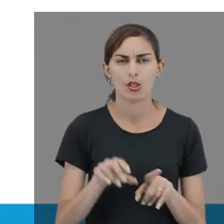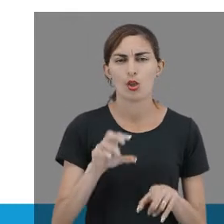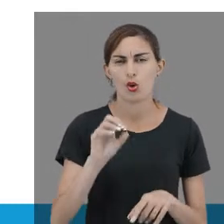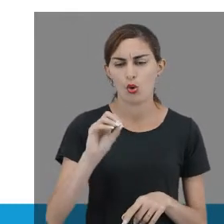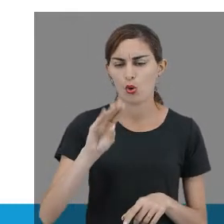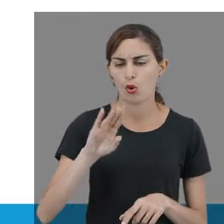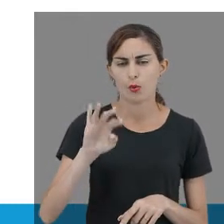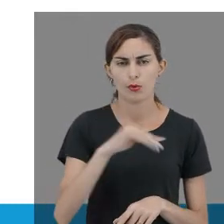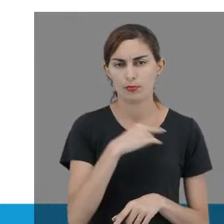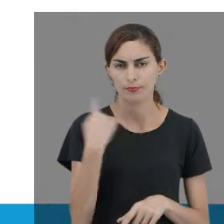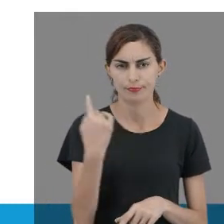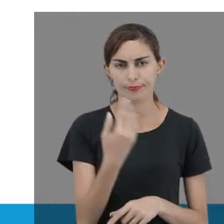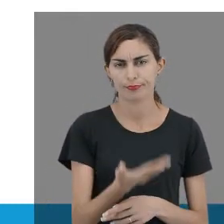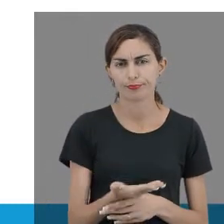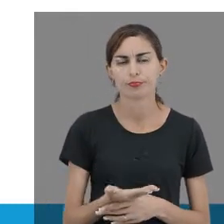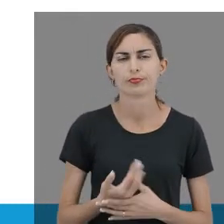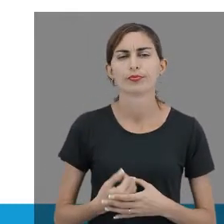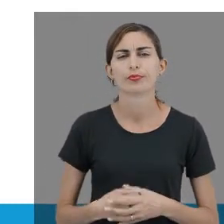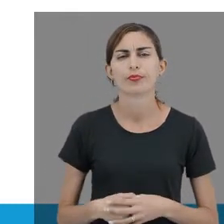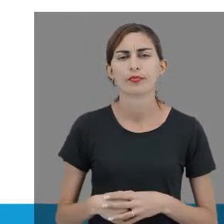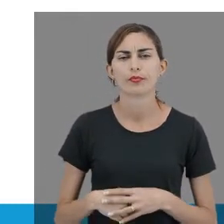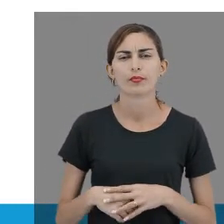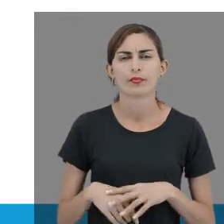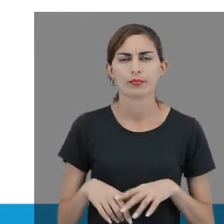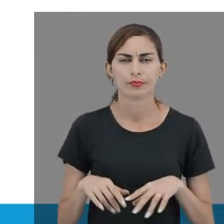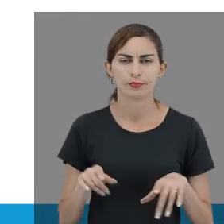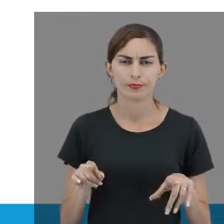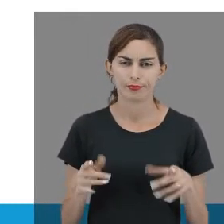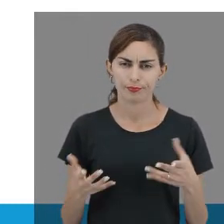confirma laboratorialmente esse óbito.